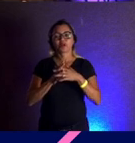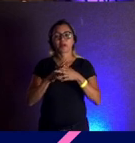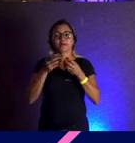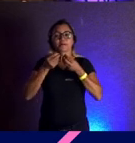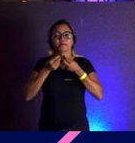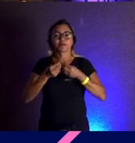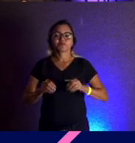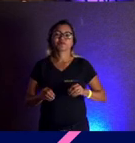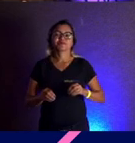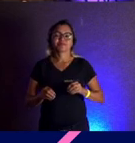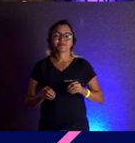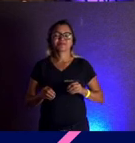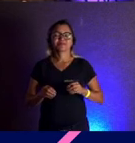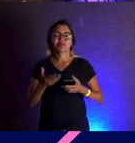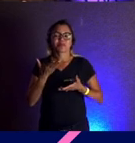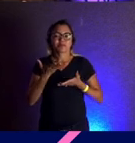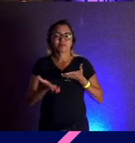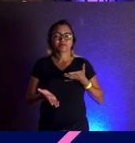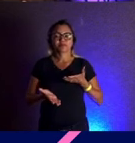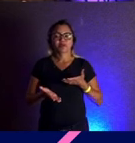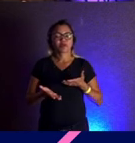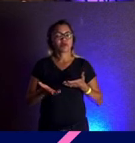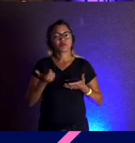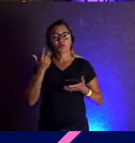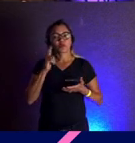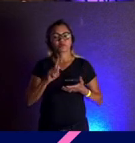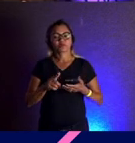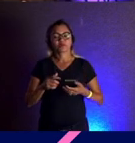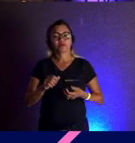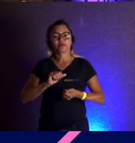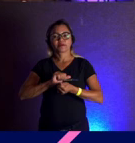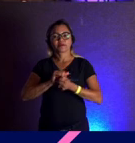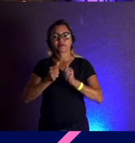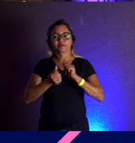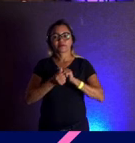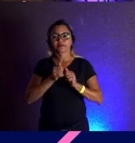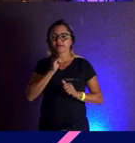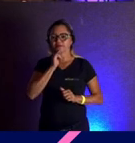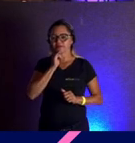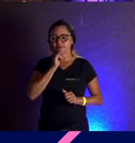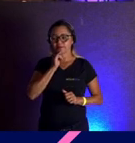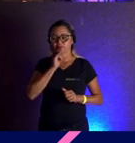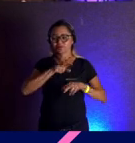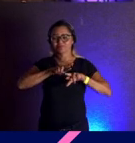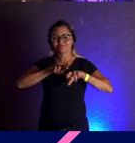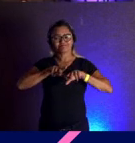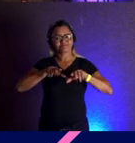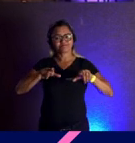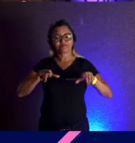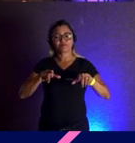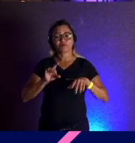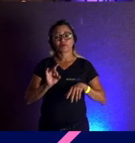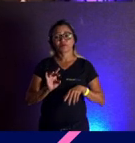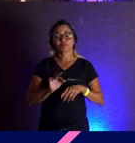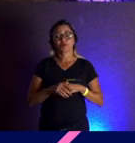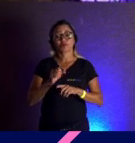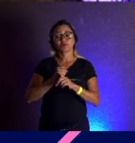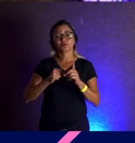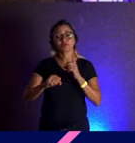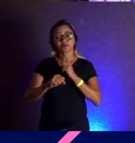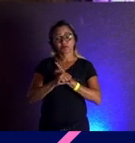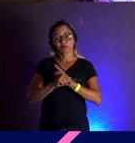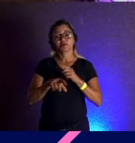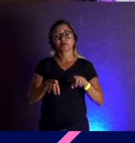dano, que você não consegue adaptar, né? Isso a gente tem exemplos diversos, não só na